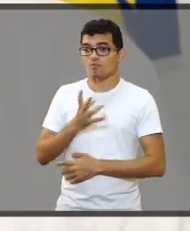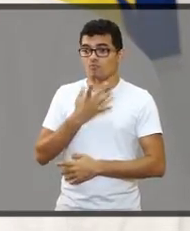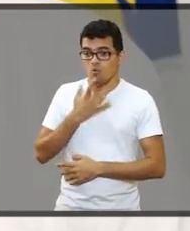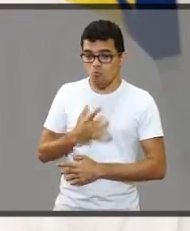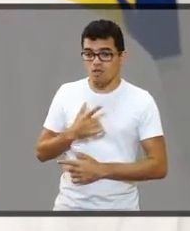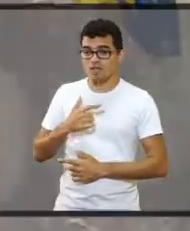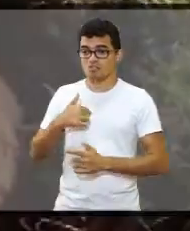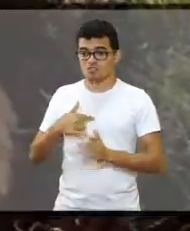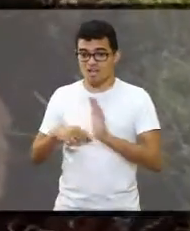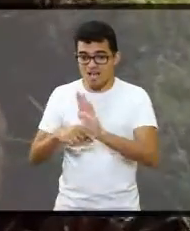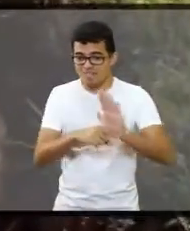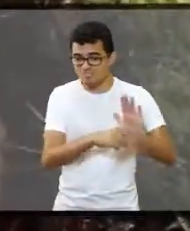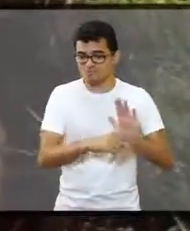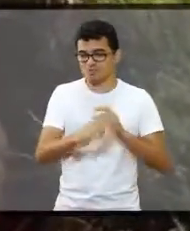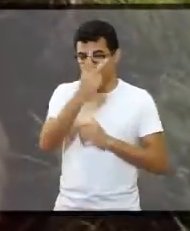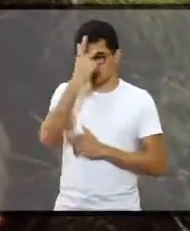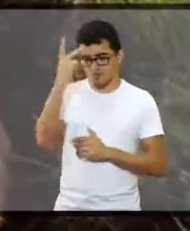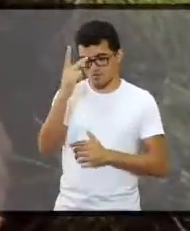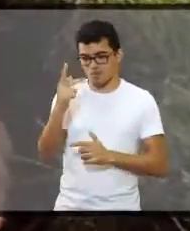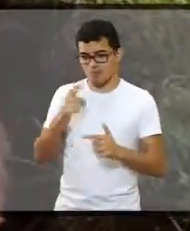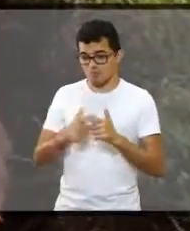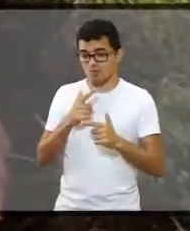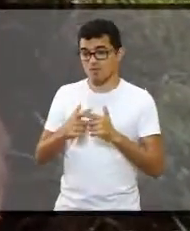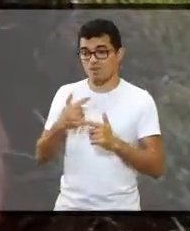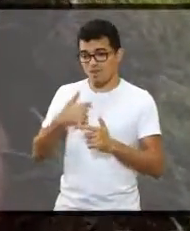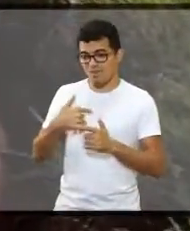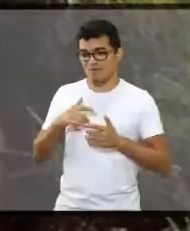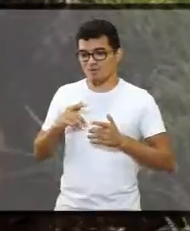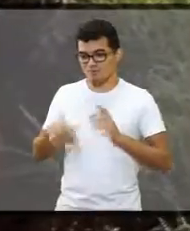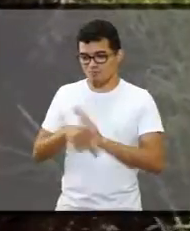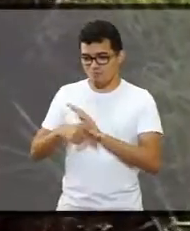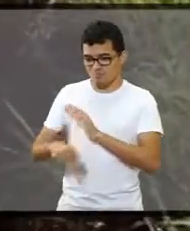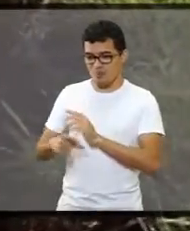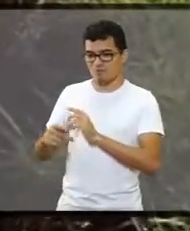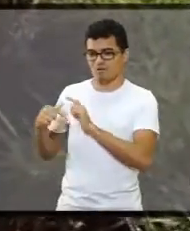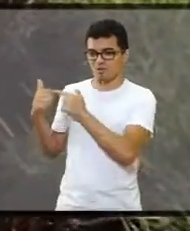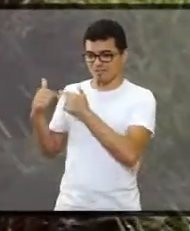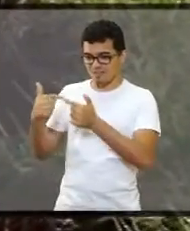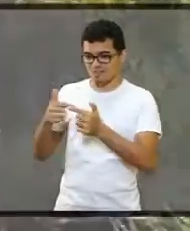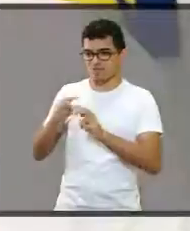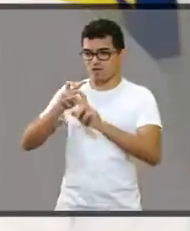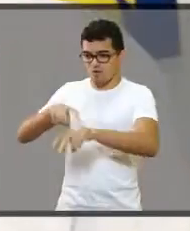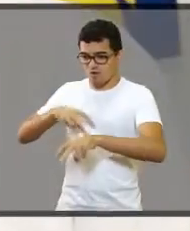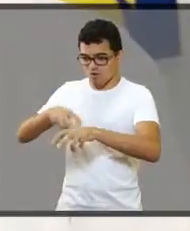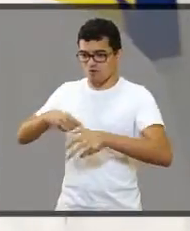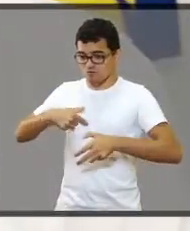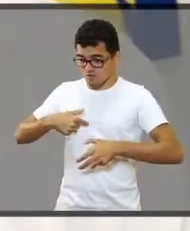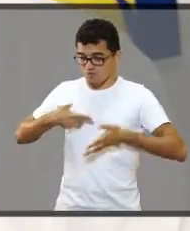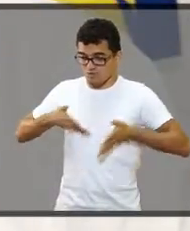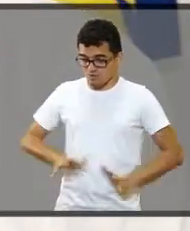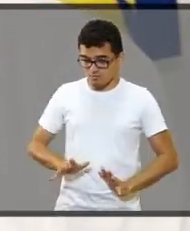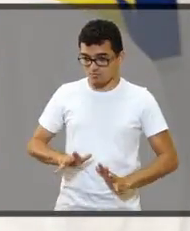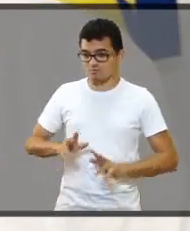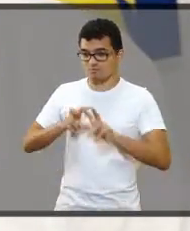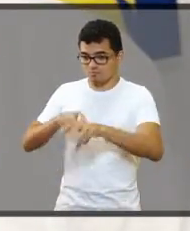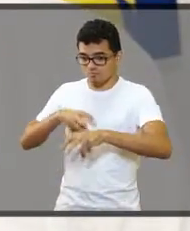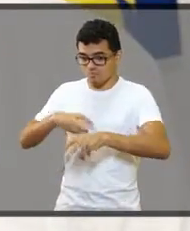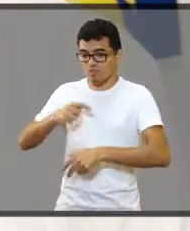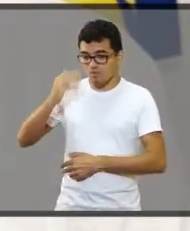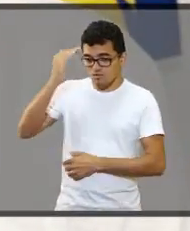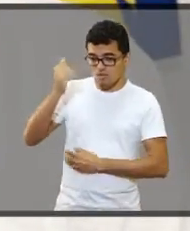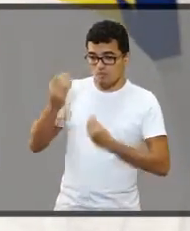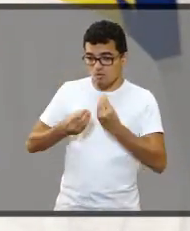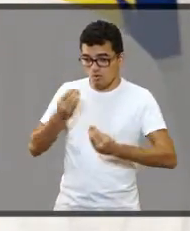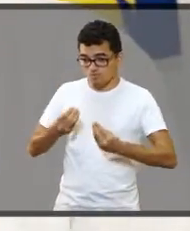dos assentados. Até porque da minha origem, que veio da roça, que nasceu numa fazenda, sabe como é cuidar